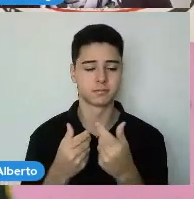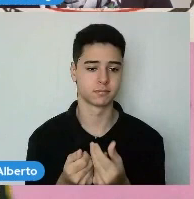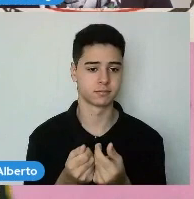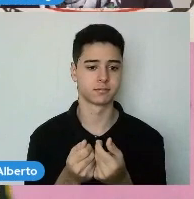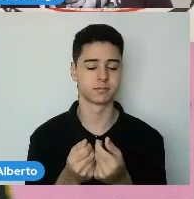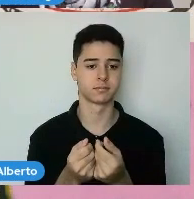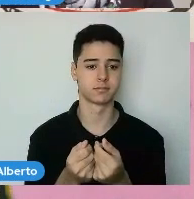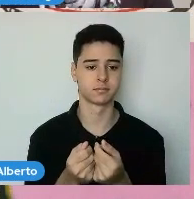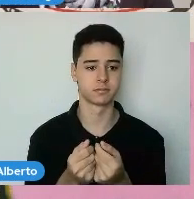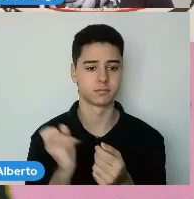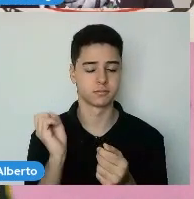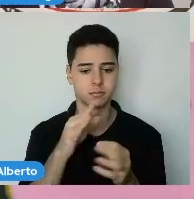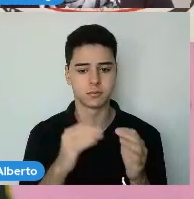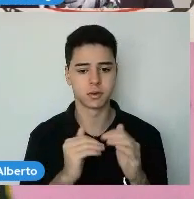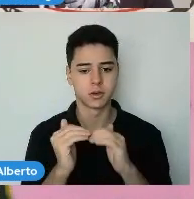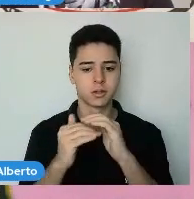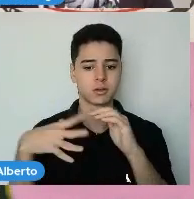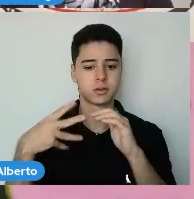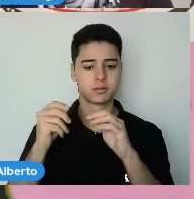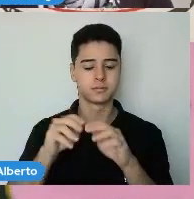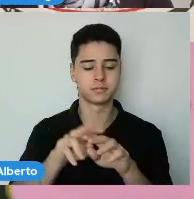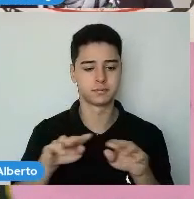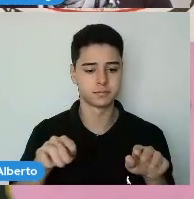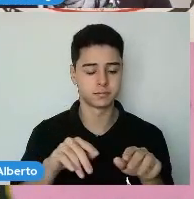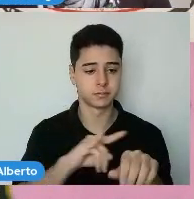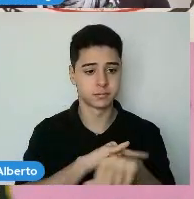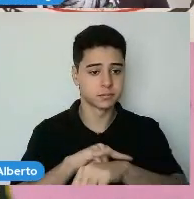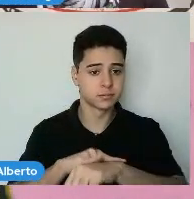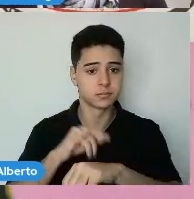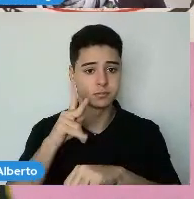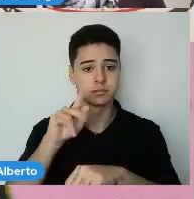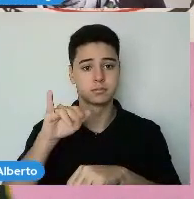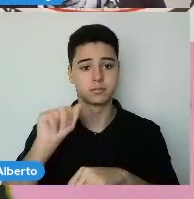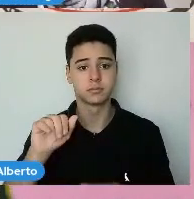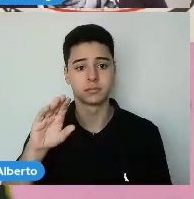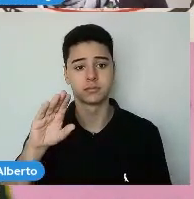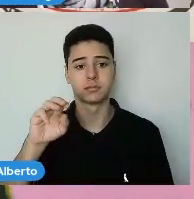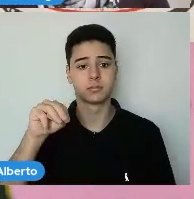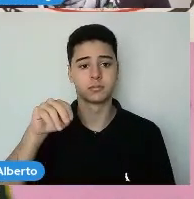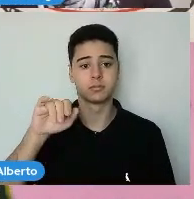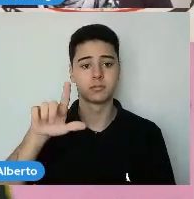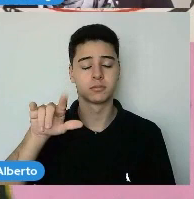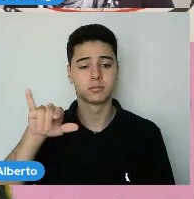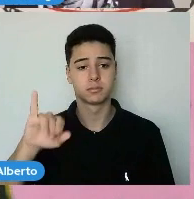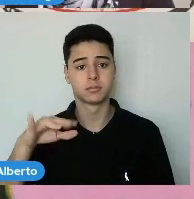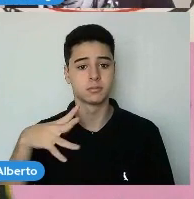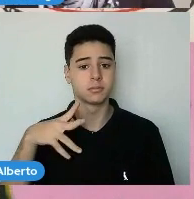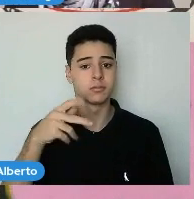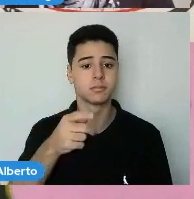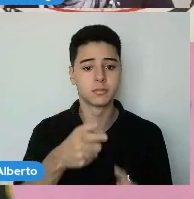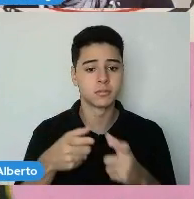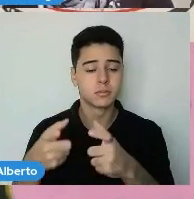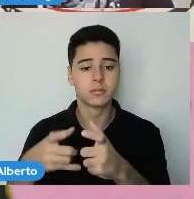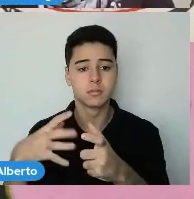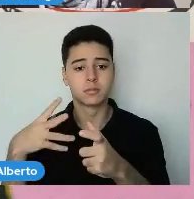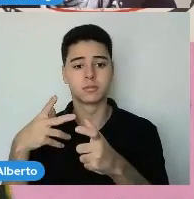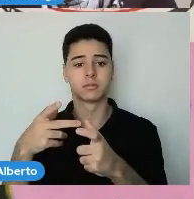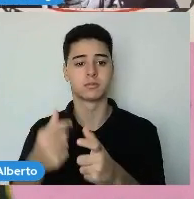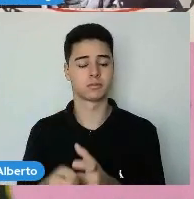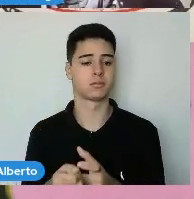nessa instalação da Pia Camil, ok? Está trazendo um pouquinho da cidade do México para